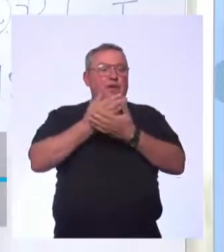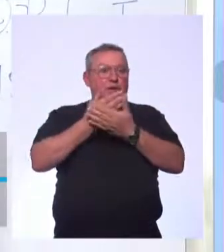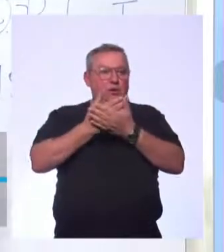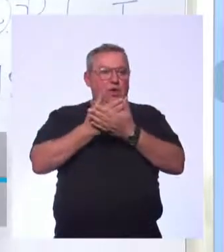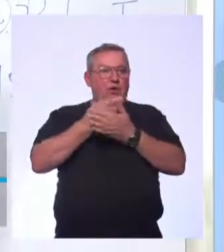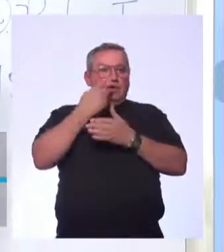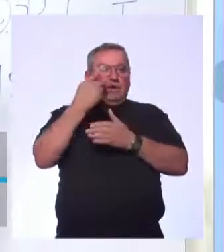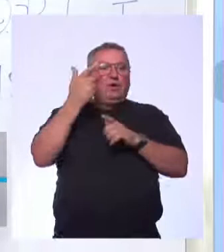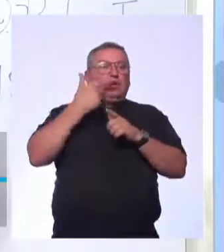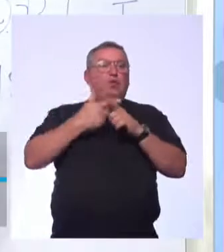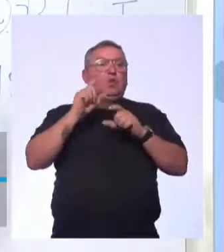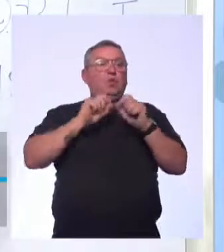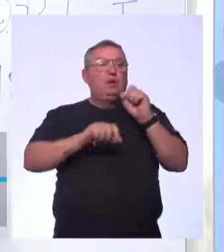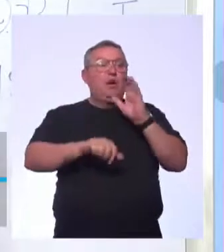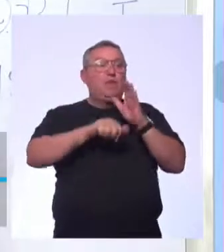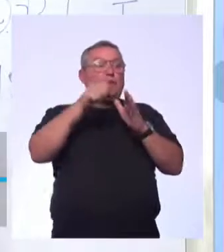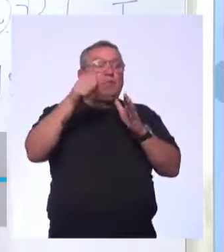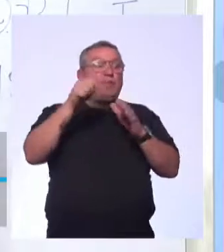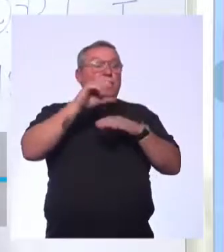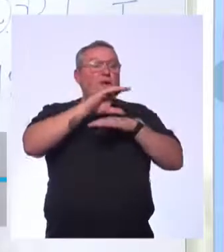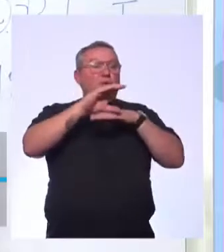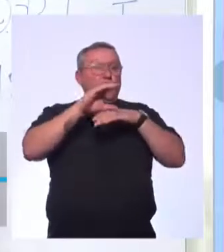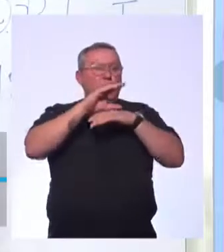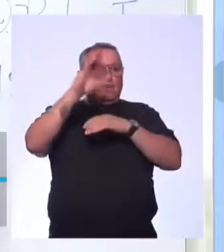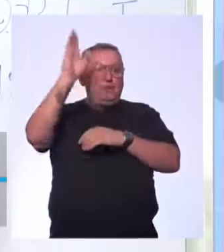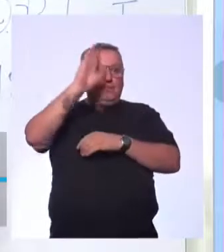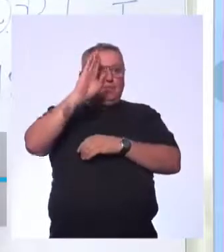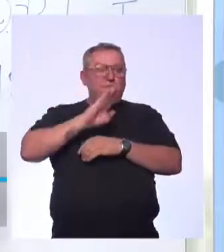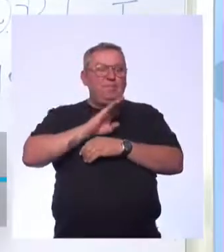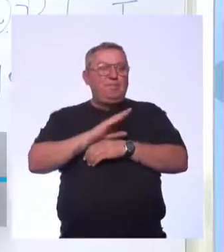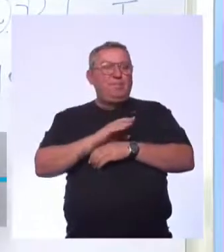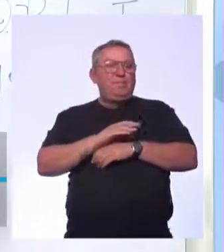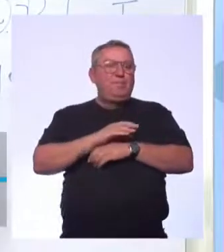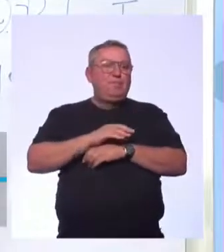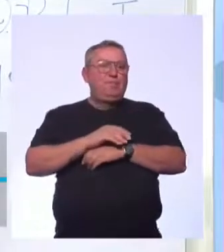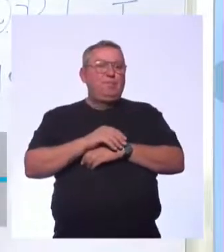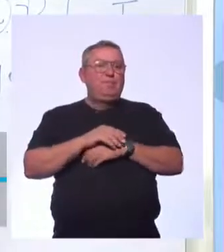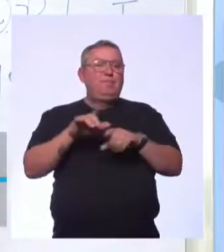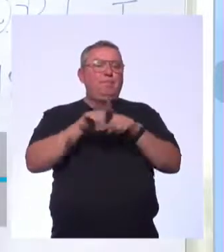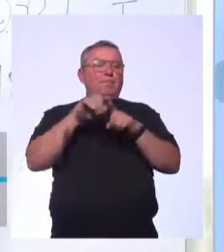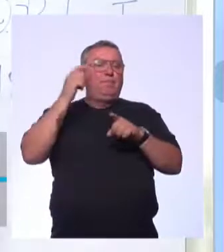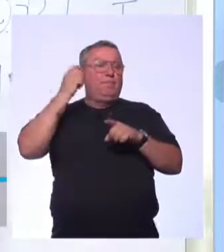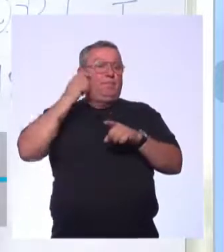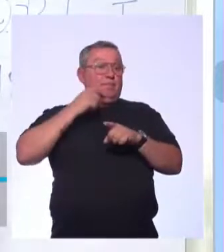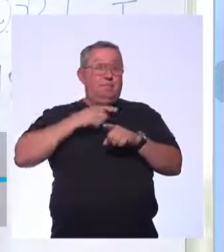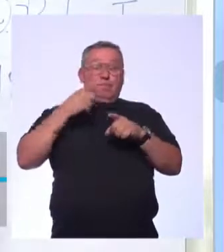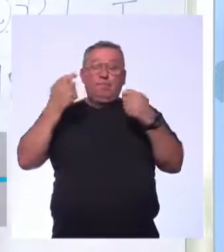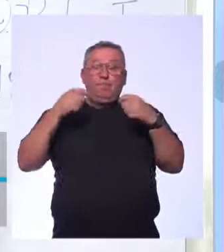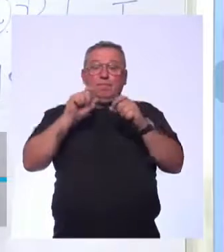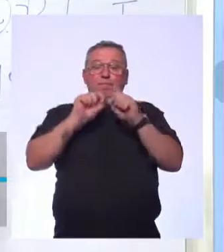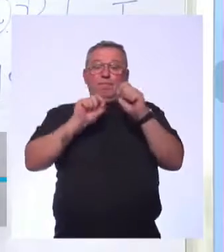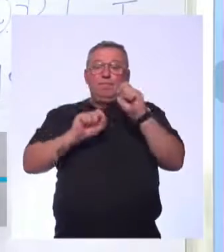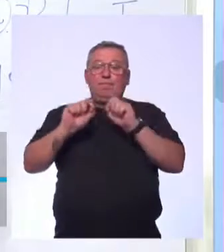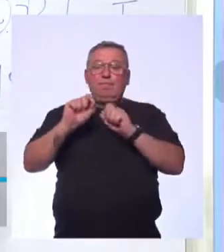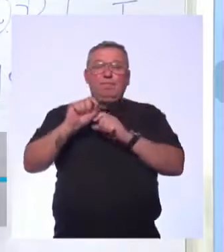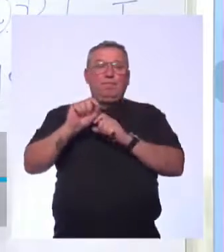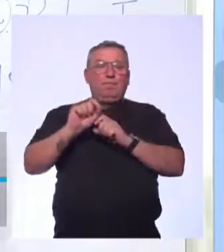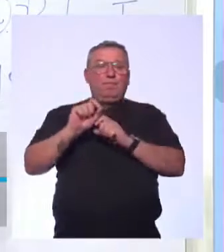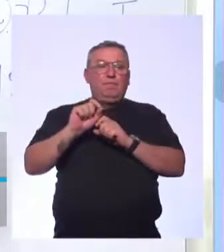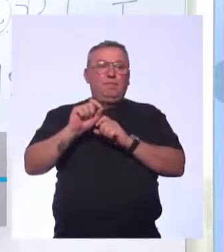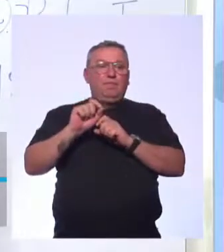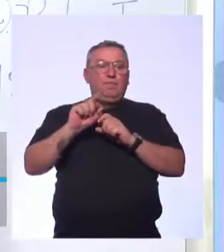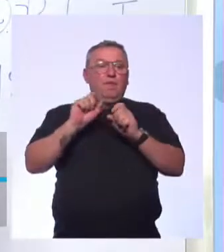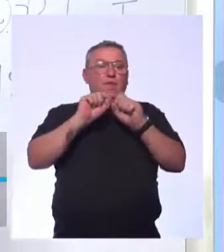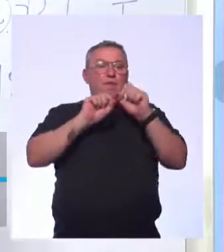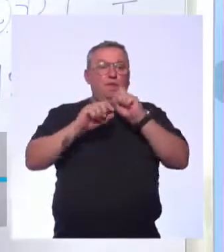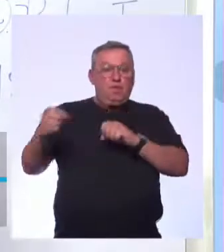falando sobre a primeira Constituição do Brasil, certo? E Dom Pedro I, ele precisava de